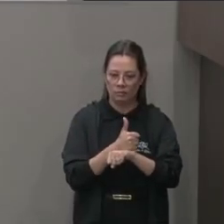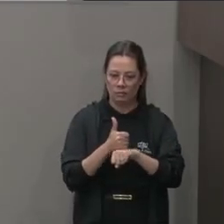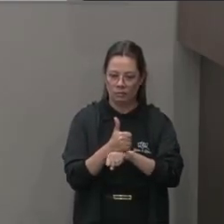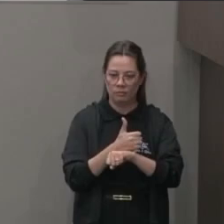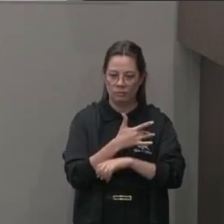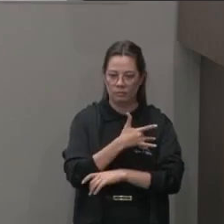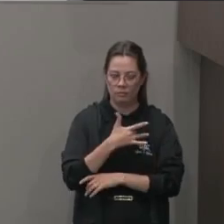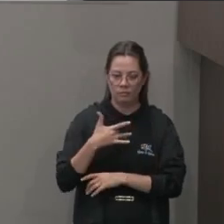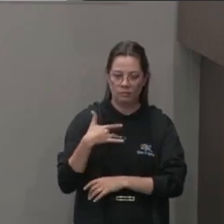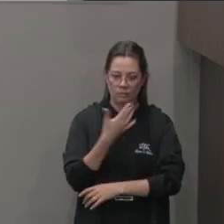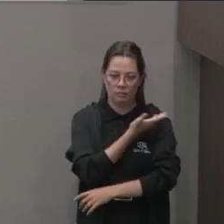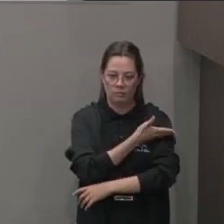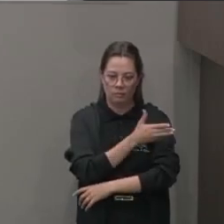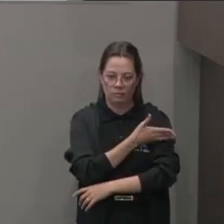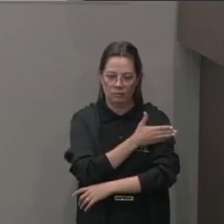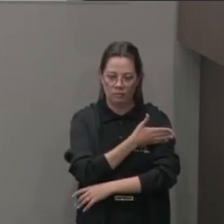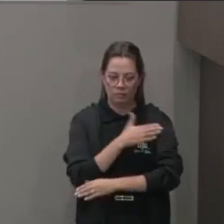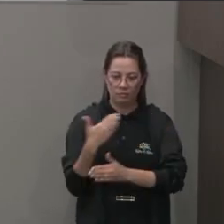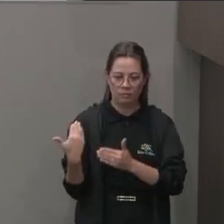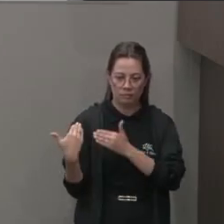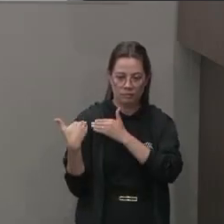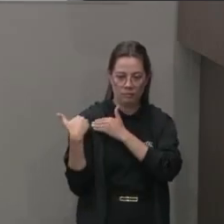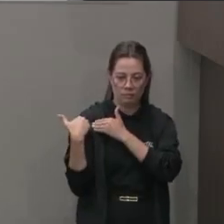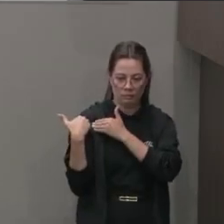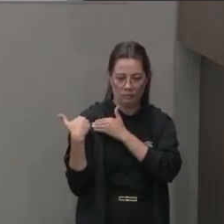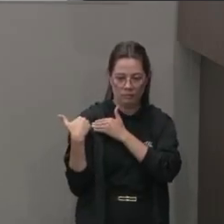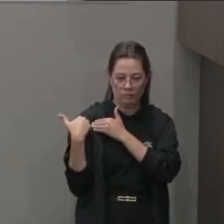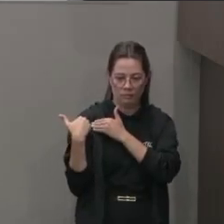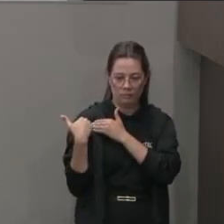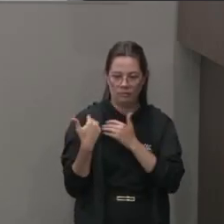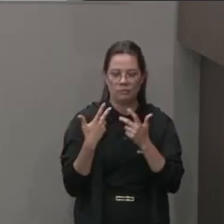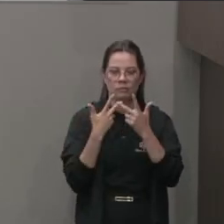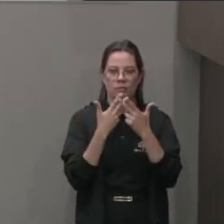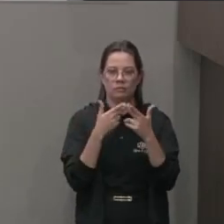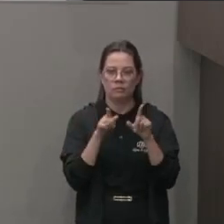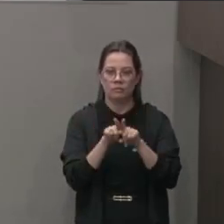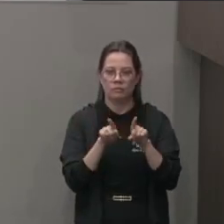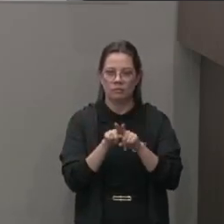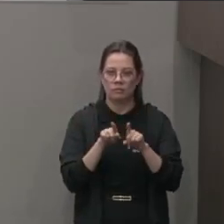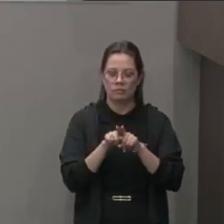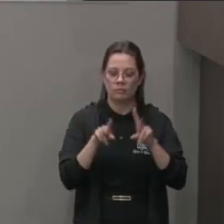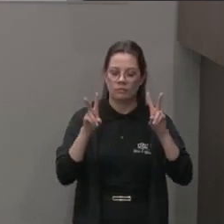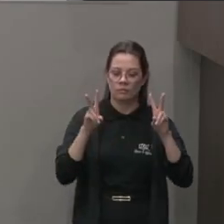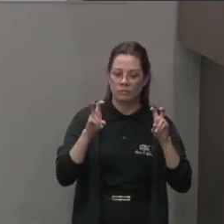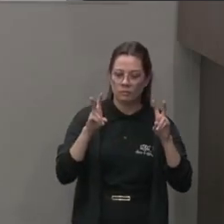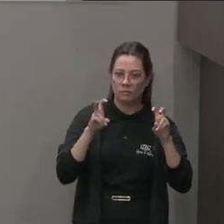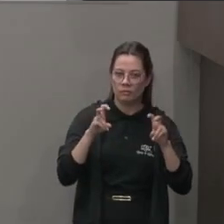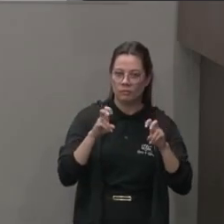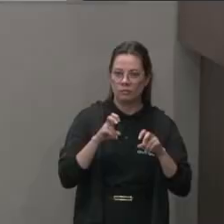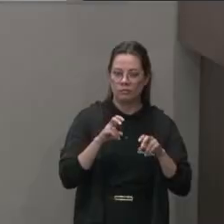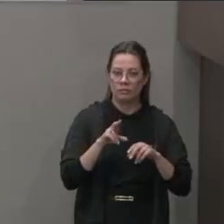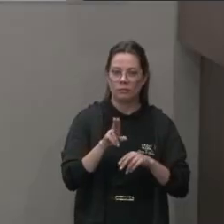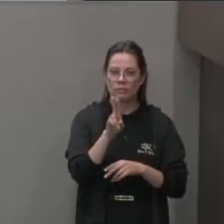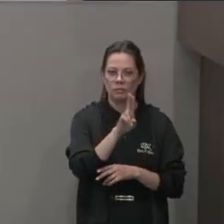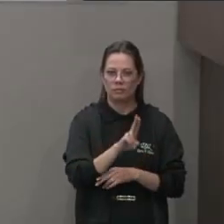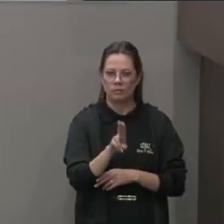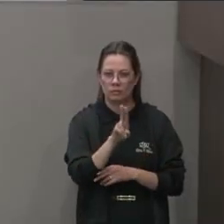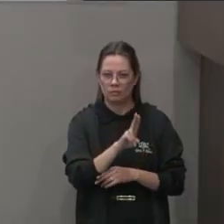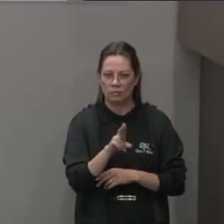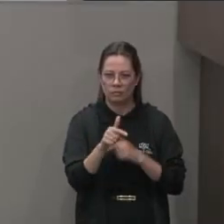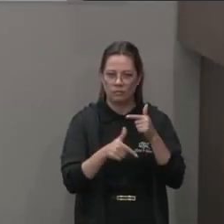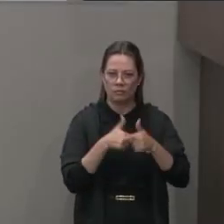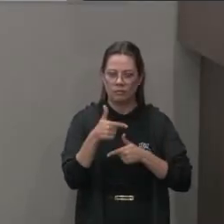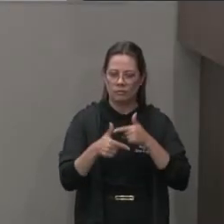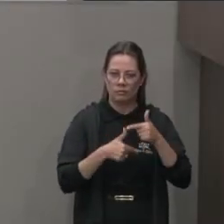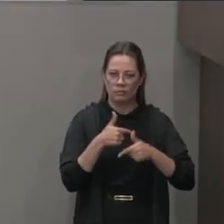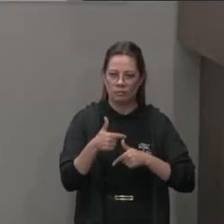no exercício de suas funções, bem como assegurar proteção aos usuários dos serviços